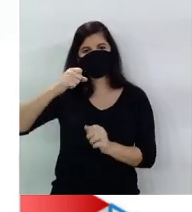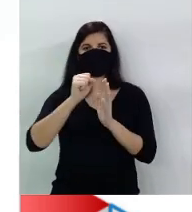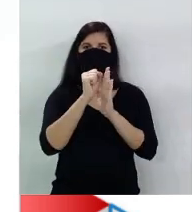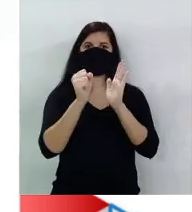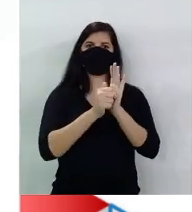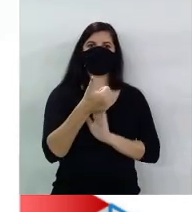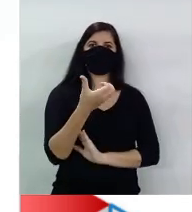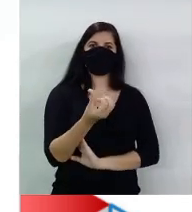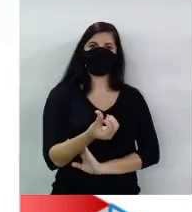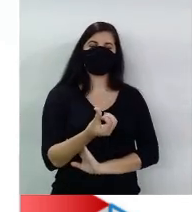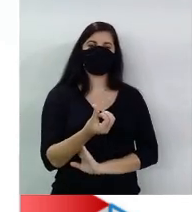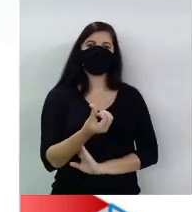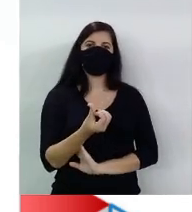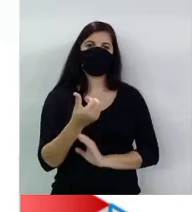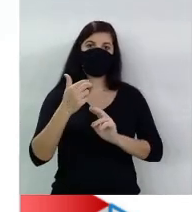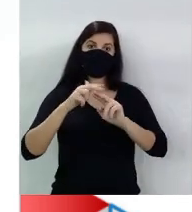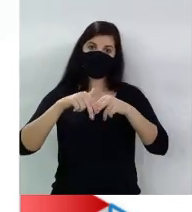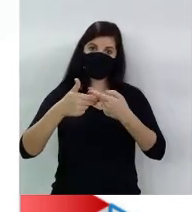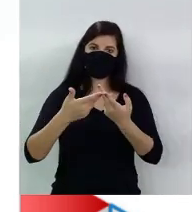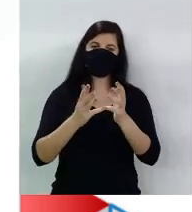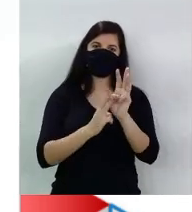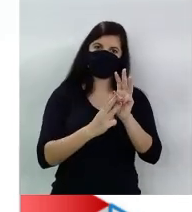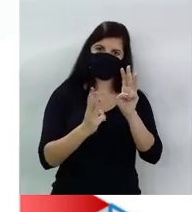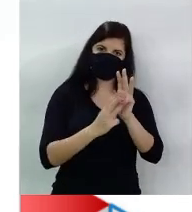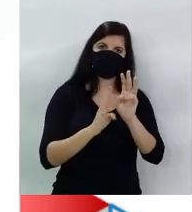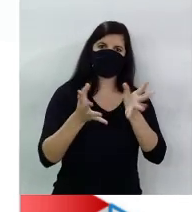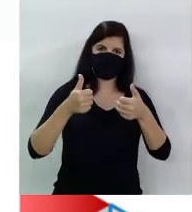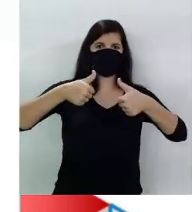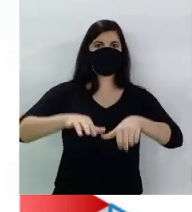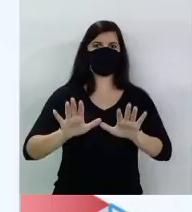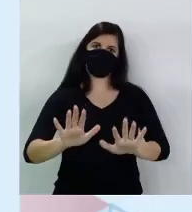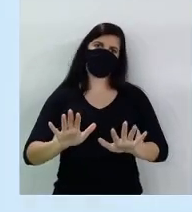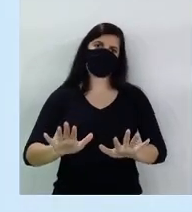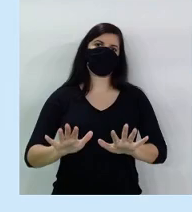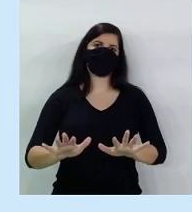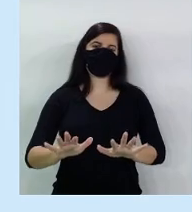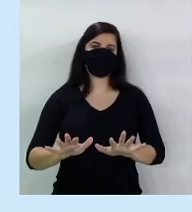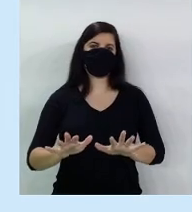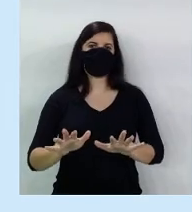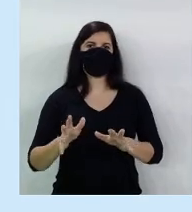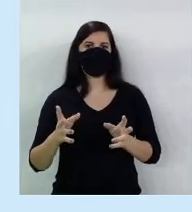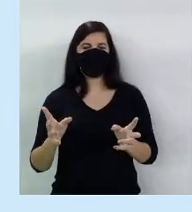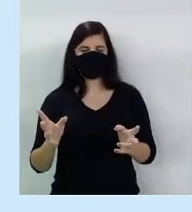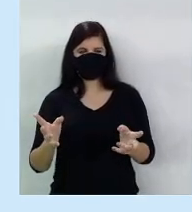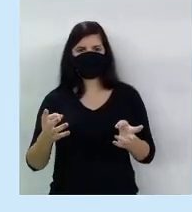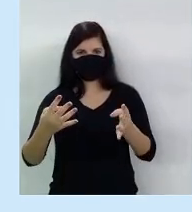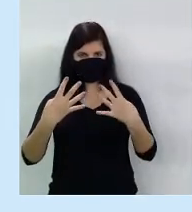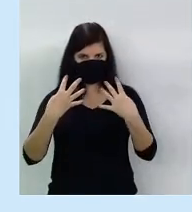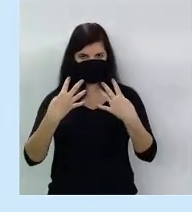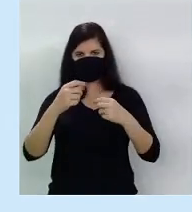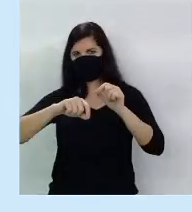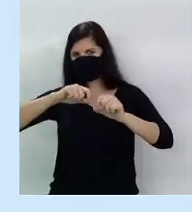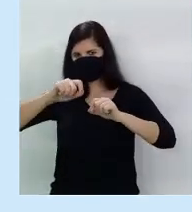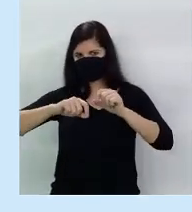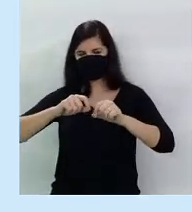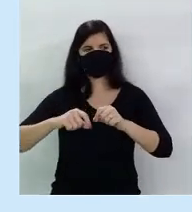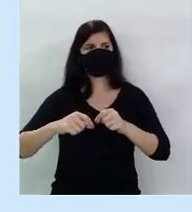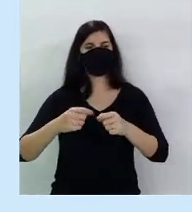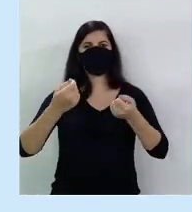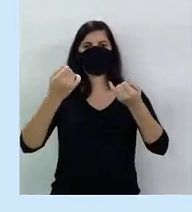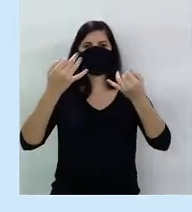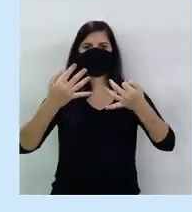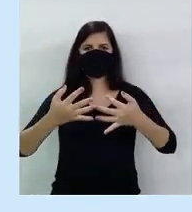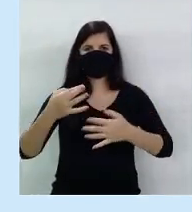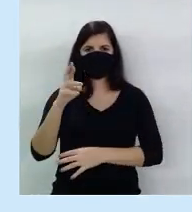século XVI, pois os indígenas aqui já estavam. Olhando para mim, lembrando que quando eu digo aqui que é uma